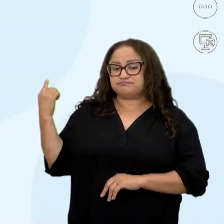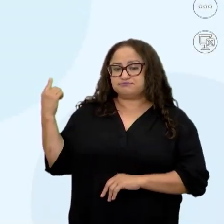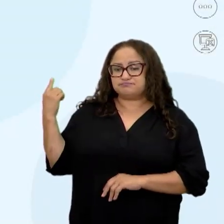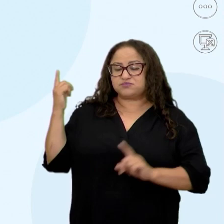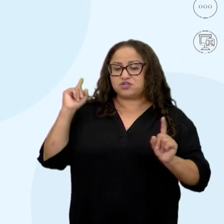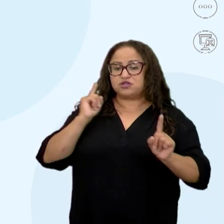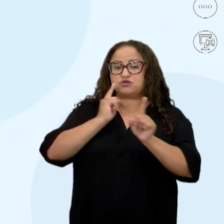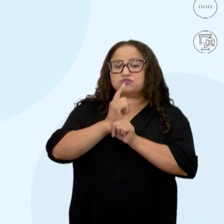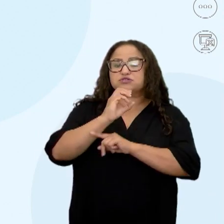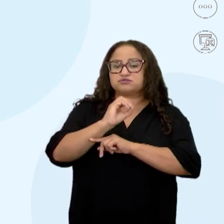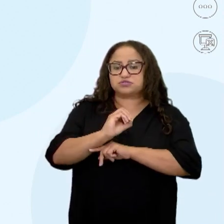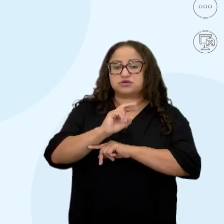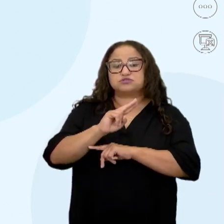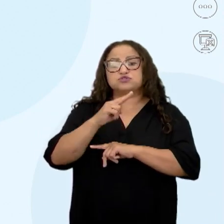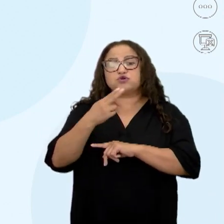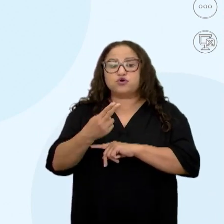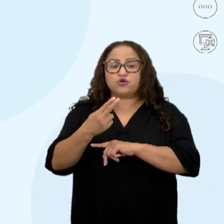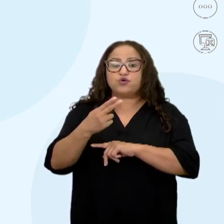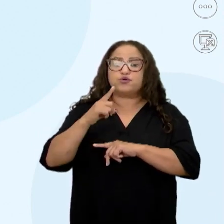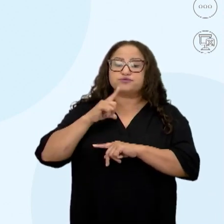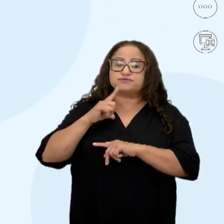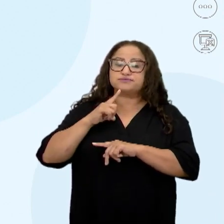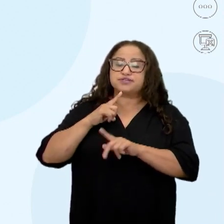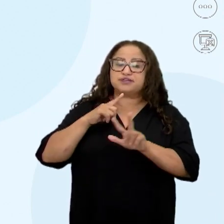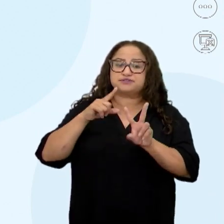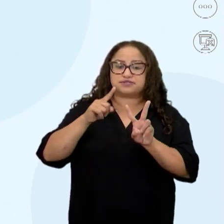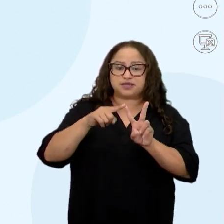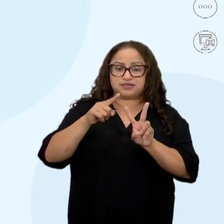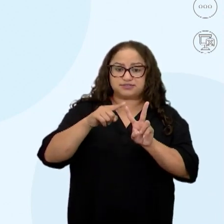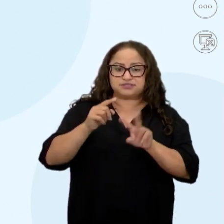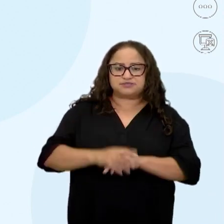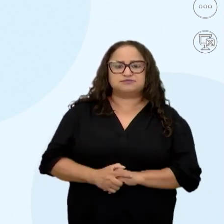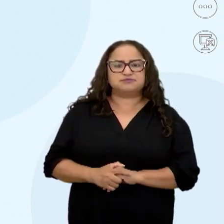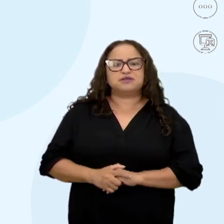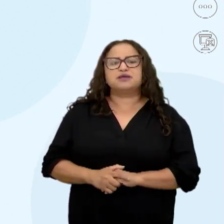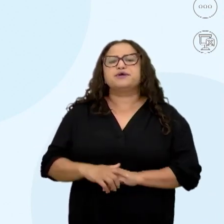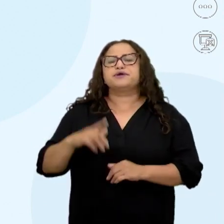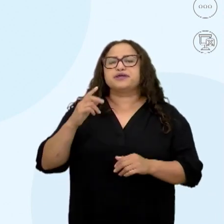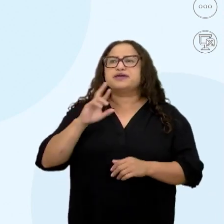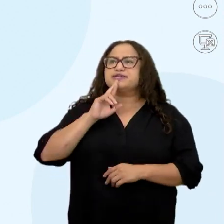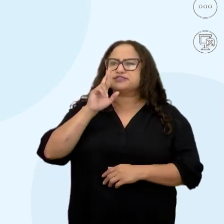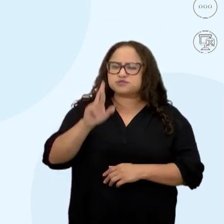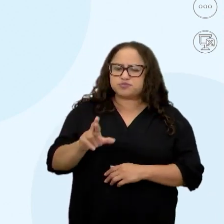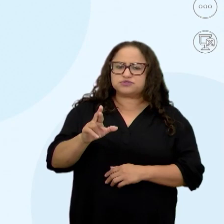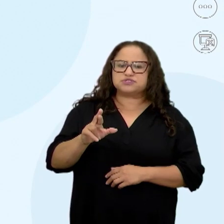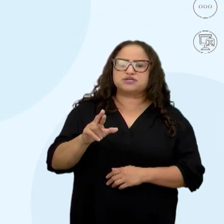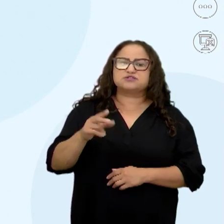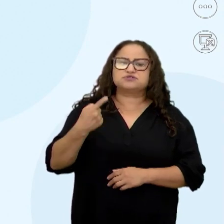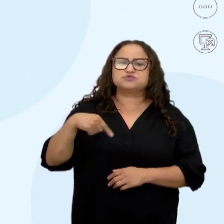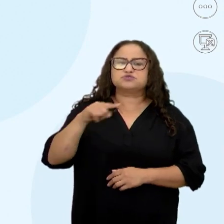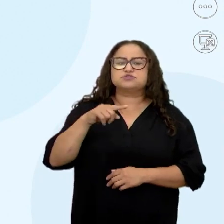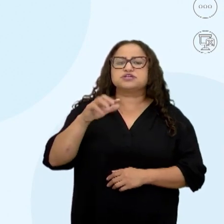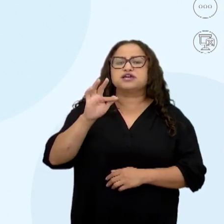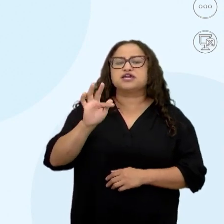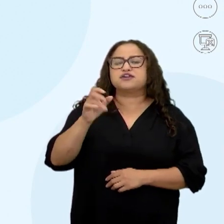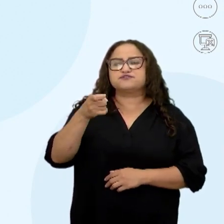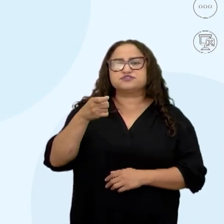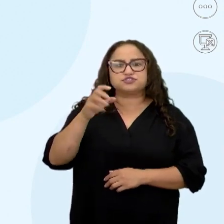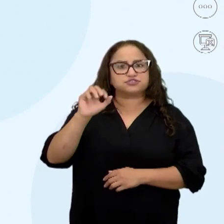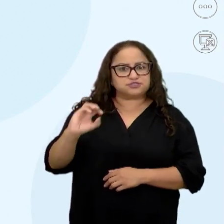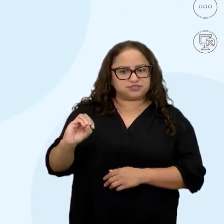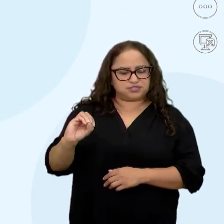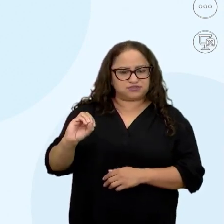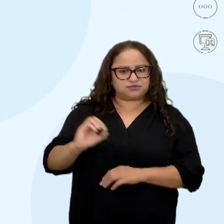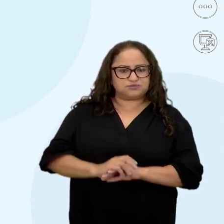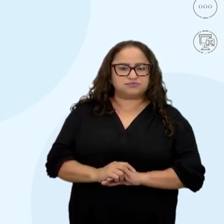vamos achar os zeros ou as raízes das funções então para resolver e achar gráfico a gente chama o f de x 0